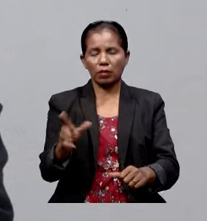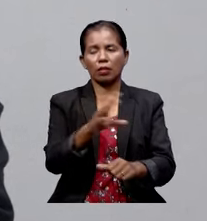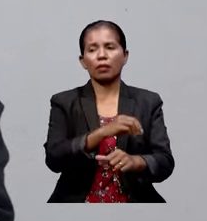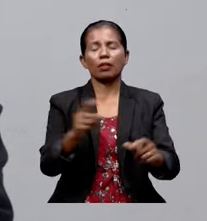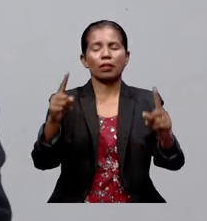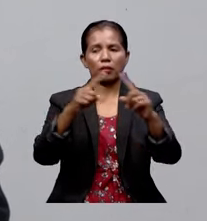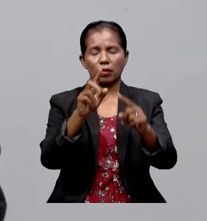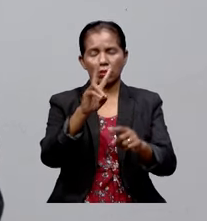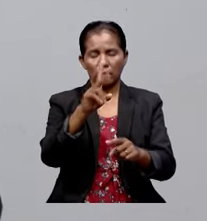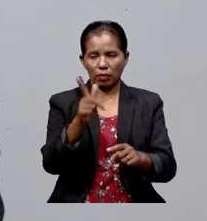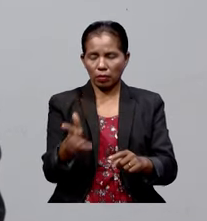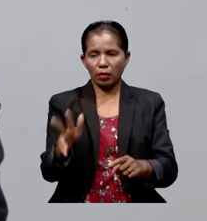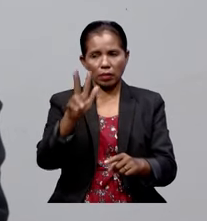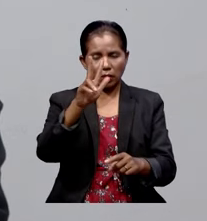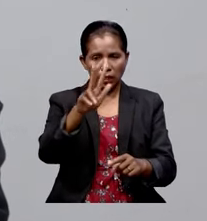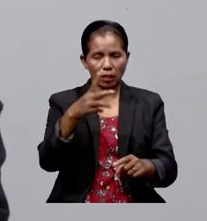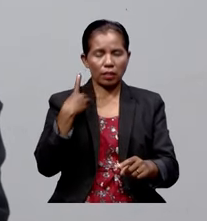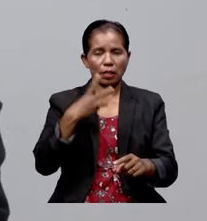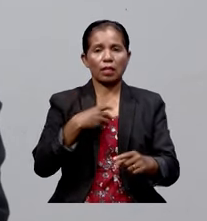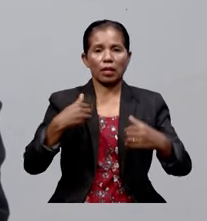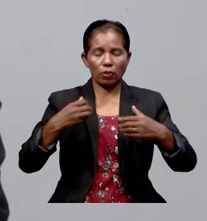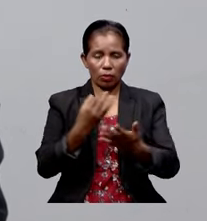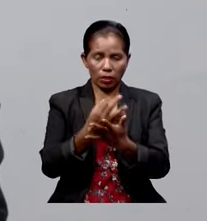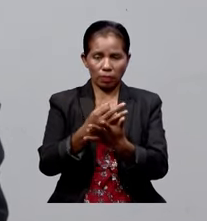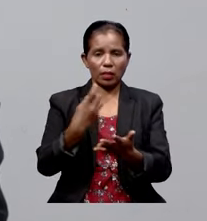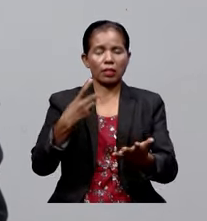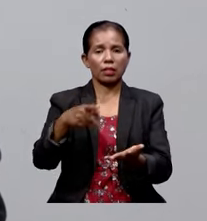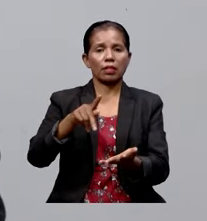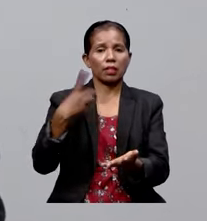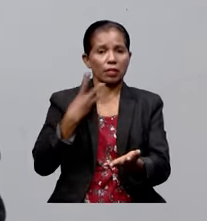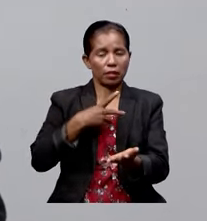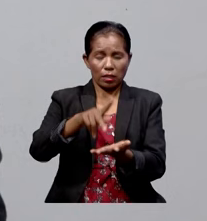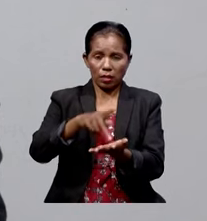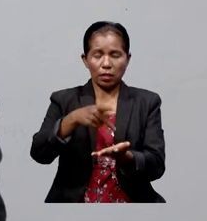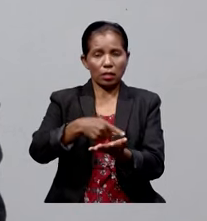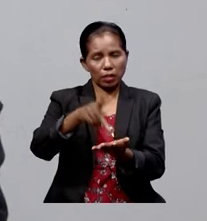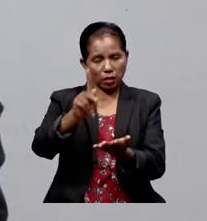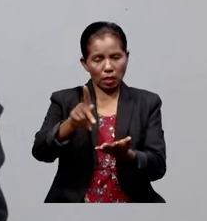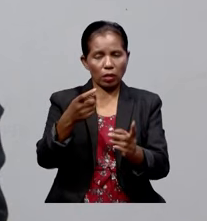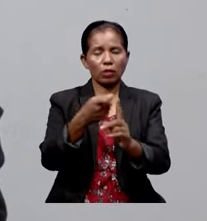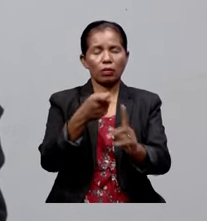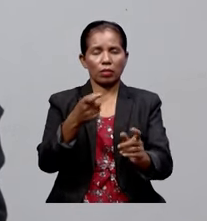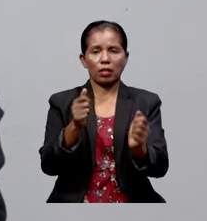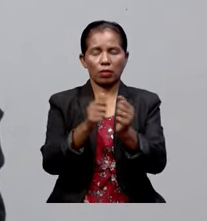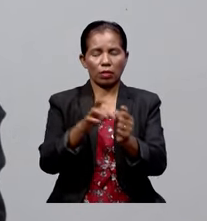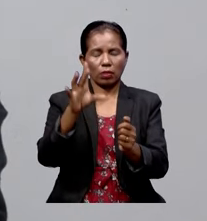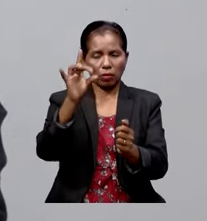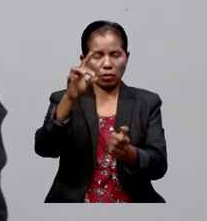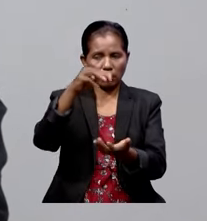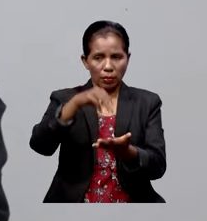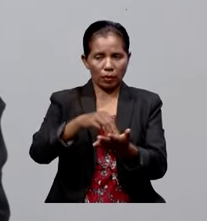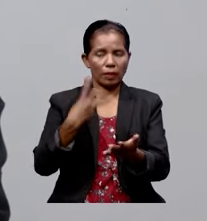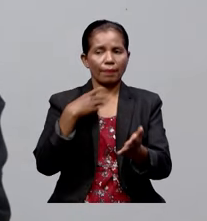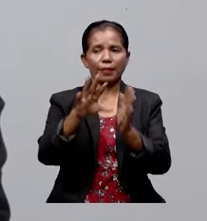2020, 2021, até 2023, e ter dívidas mesmo aqui, os anteriores, e 8 milhões. E a acumulação até a data, e